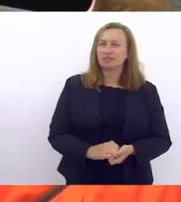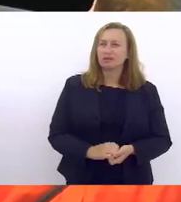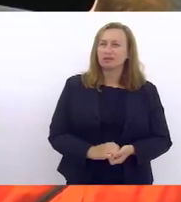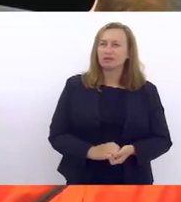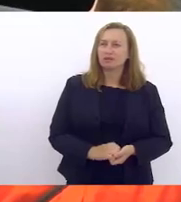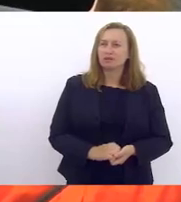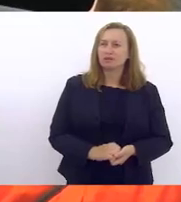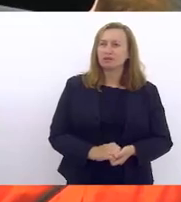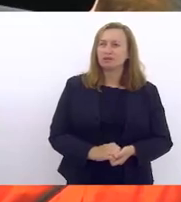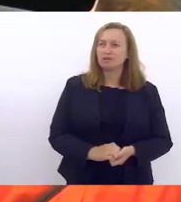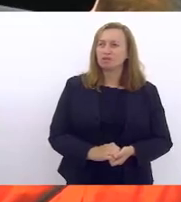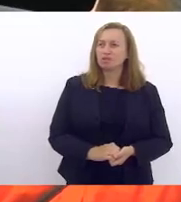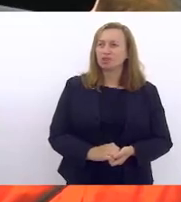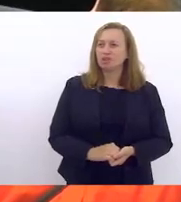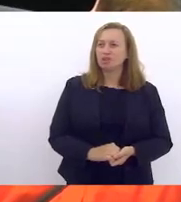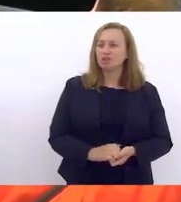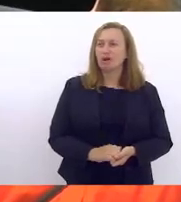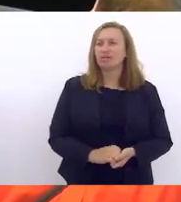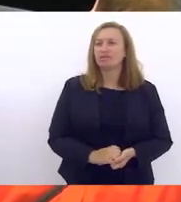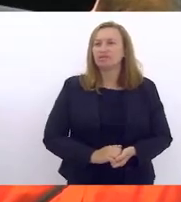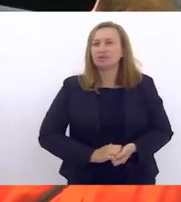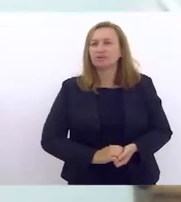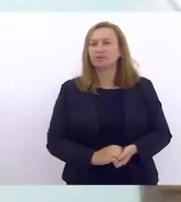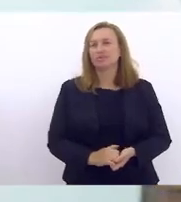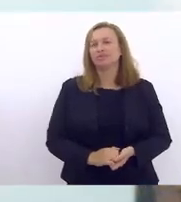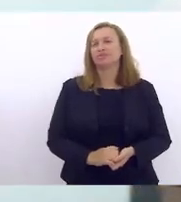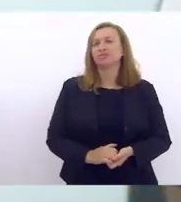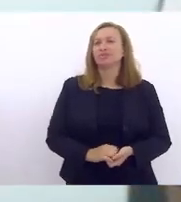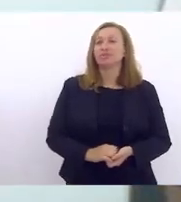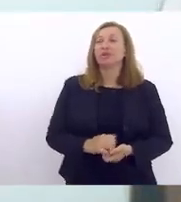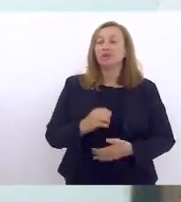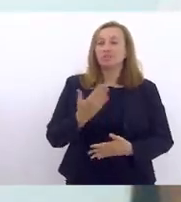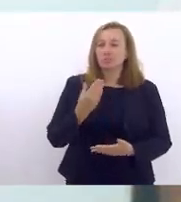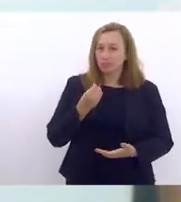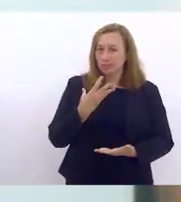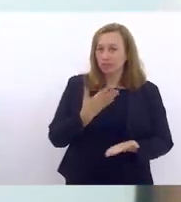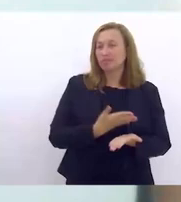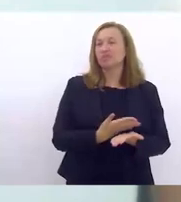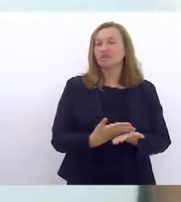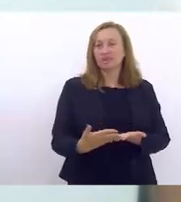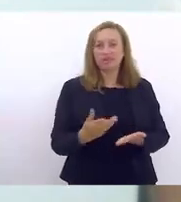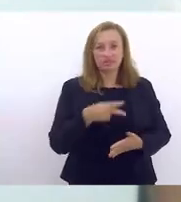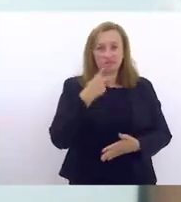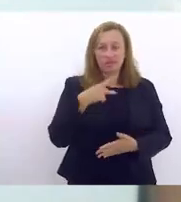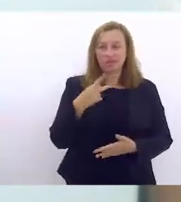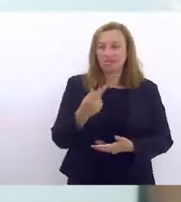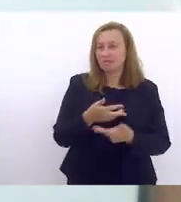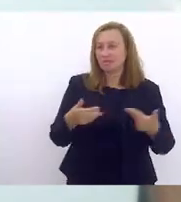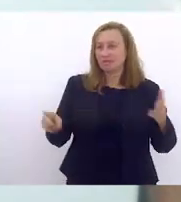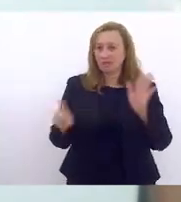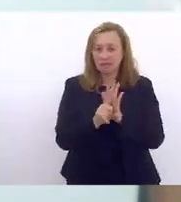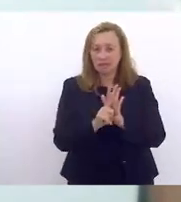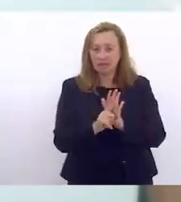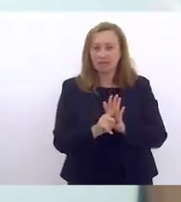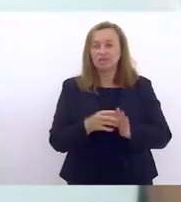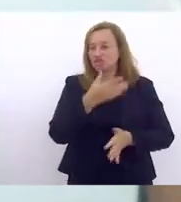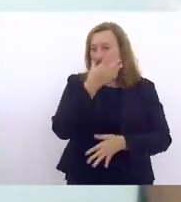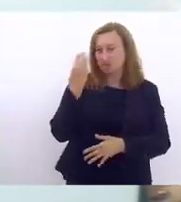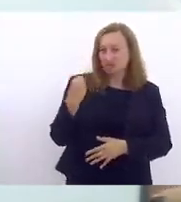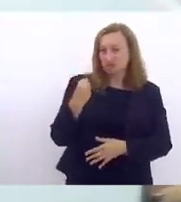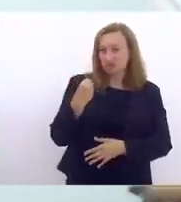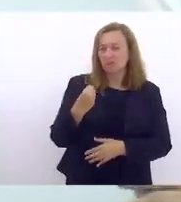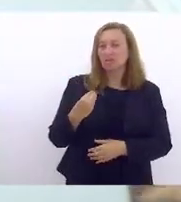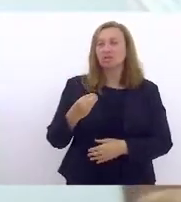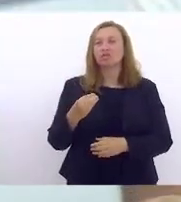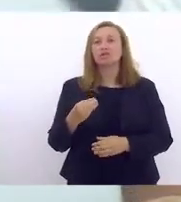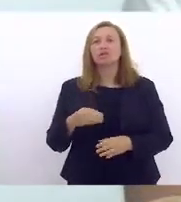Mesa estendida. Bom, quando eu estava falando inicialmente, eu falei de um monte de leis, esqueci do Toda